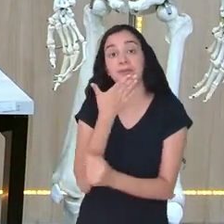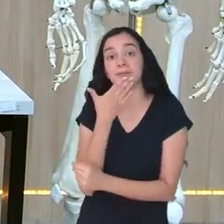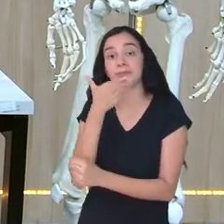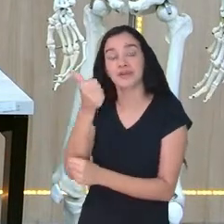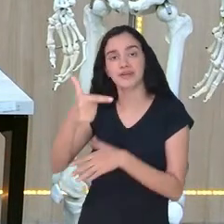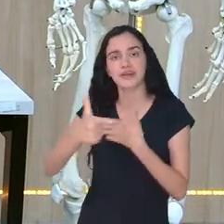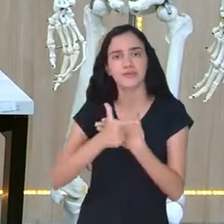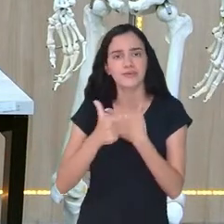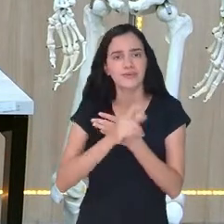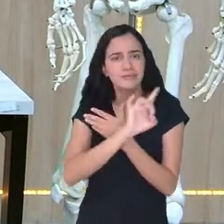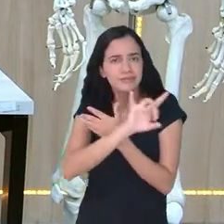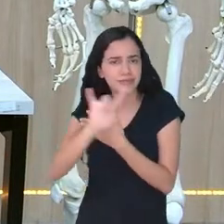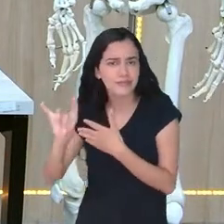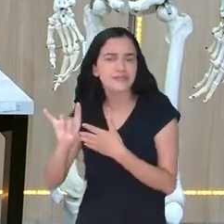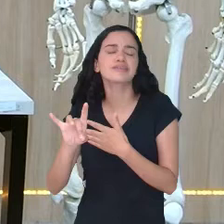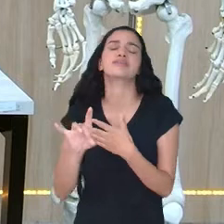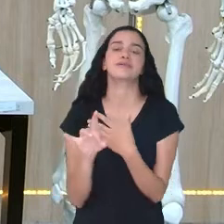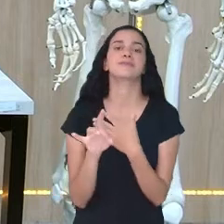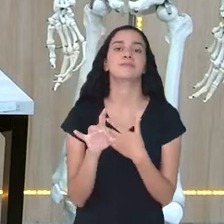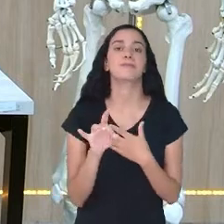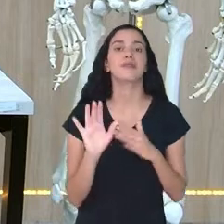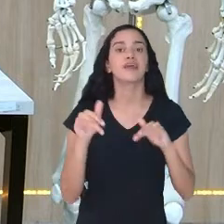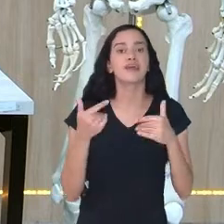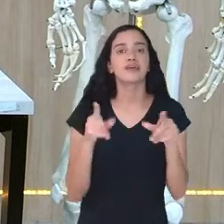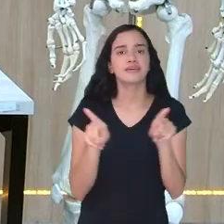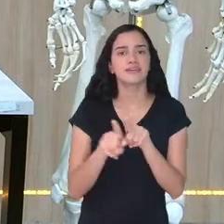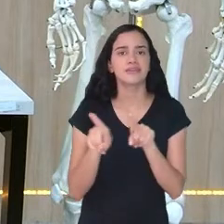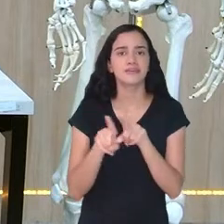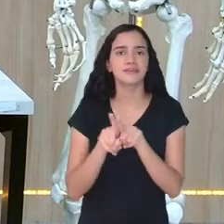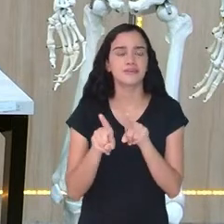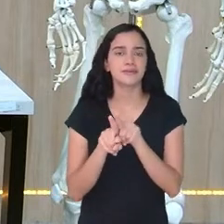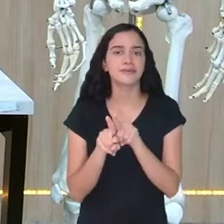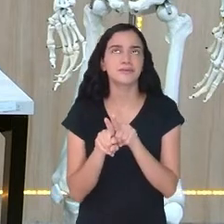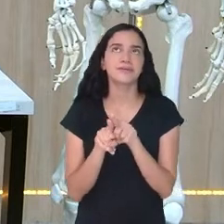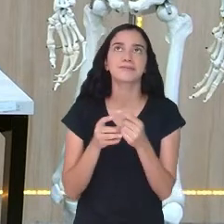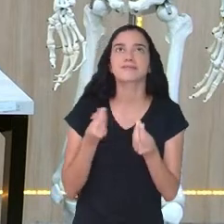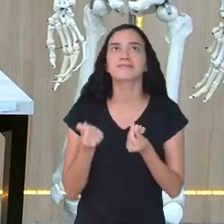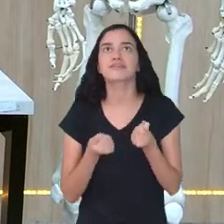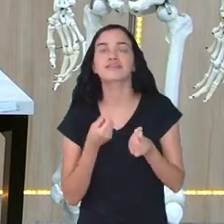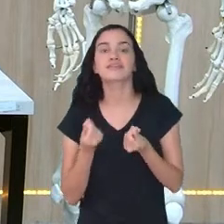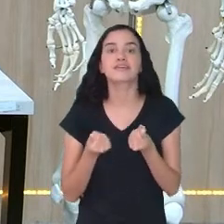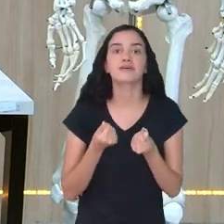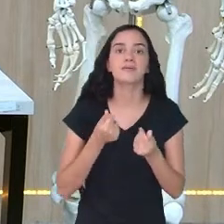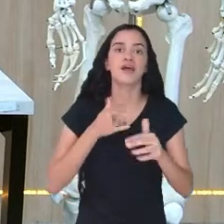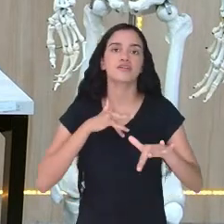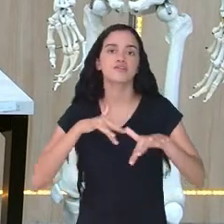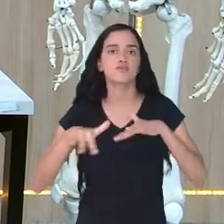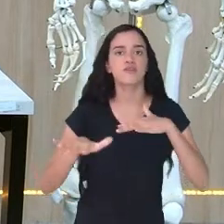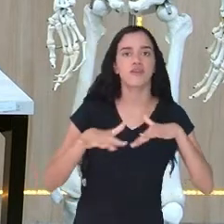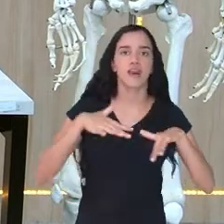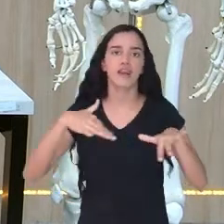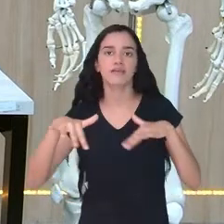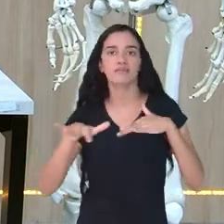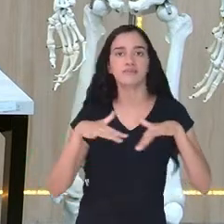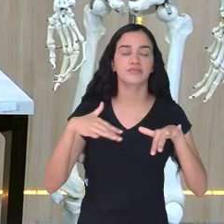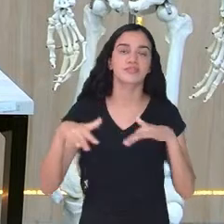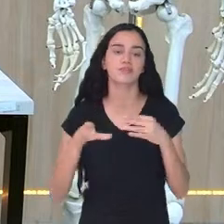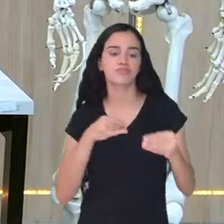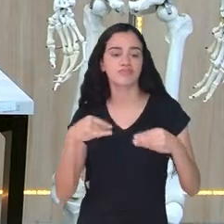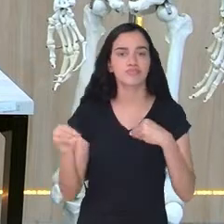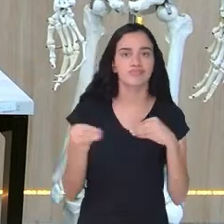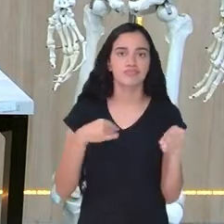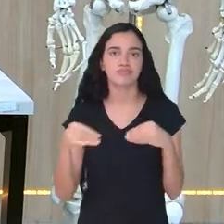a função, o funcionamento dele, e tornar aí um corpo mais, vamos dizer assim, mais flexível, né? Coisas que vocês